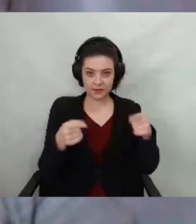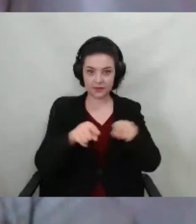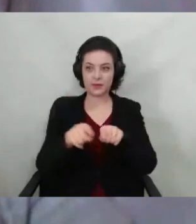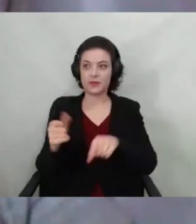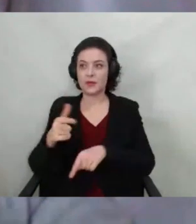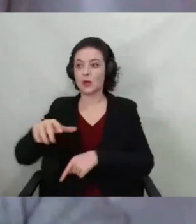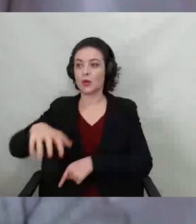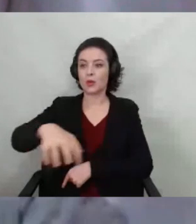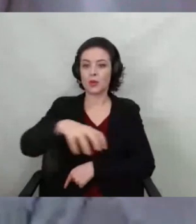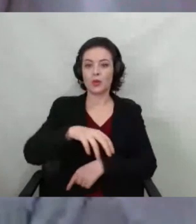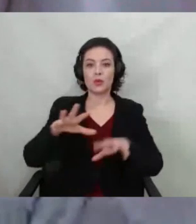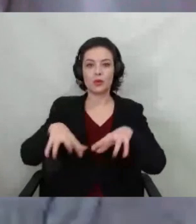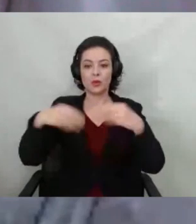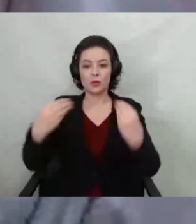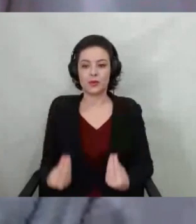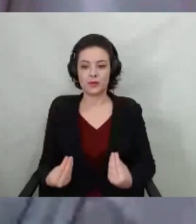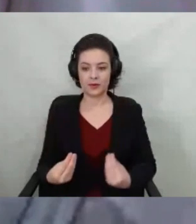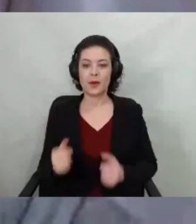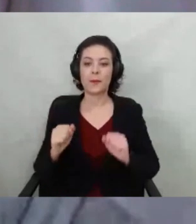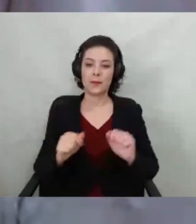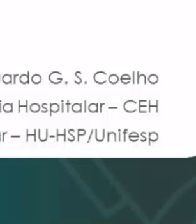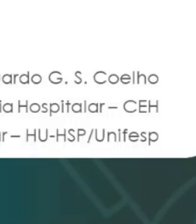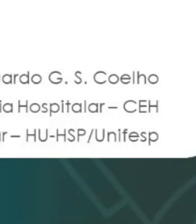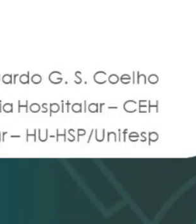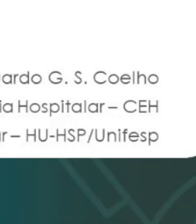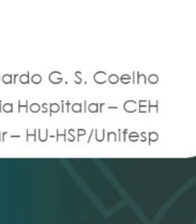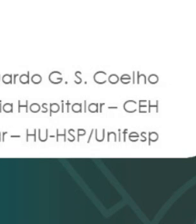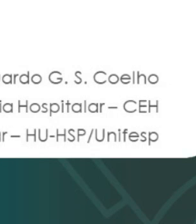também. Então, pode colocar a minha apresentação, por favor.